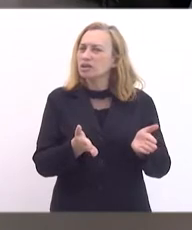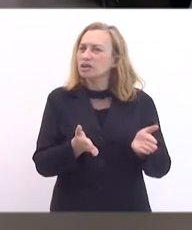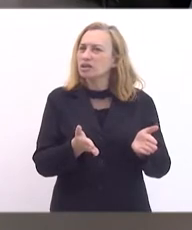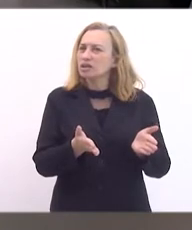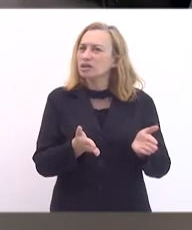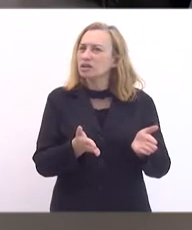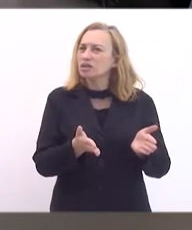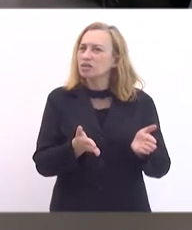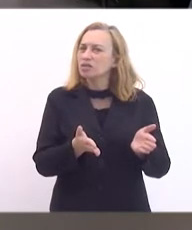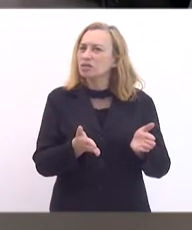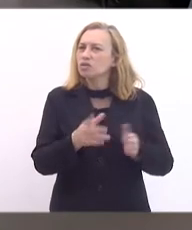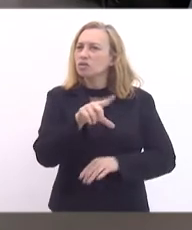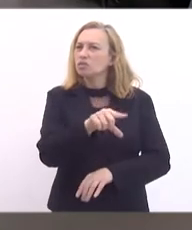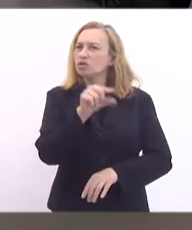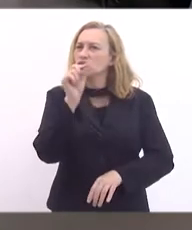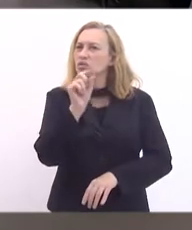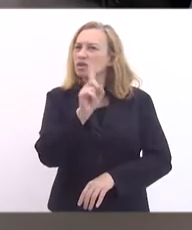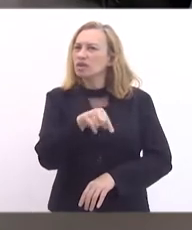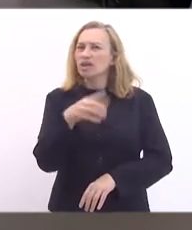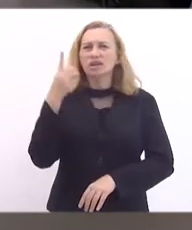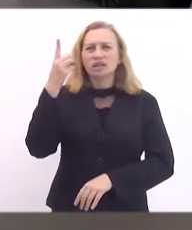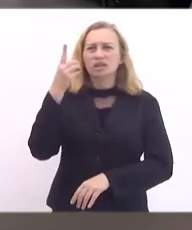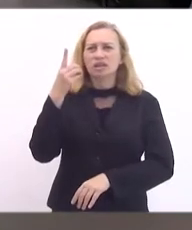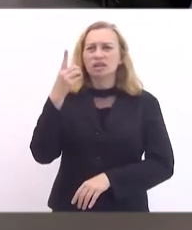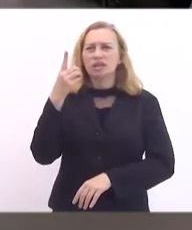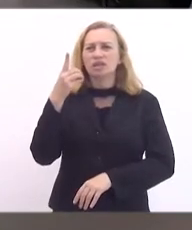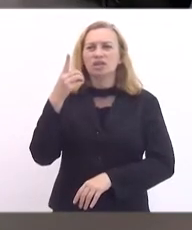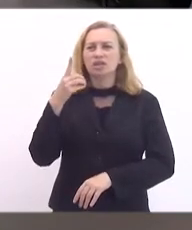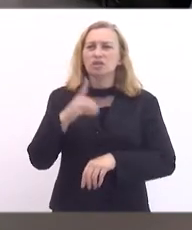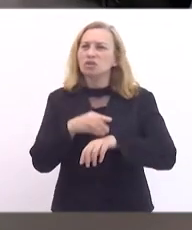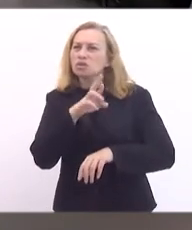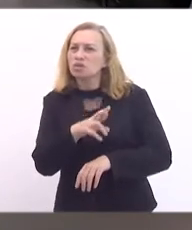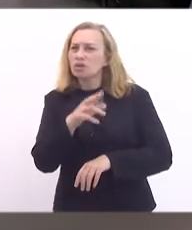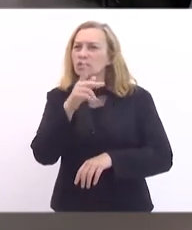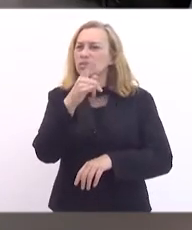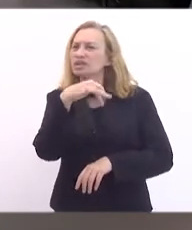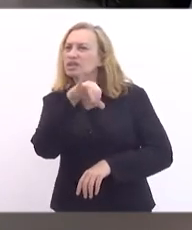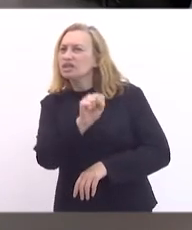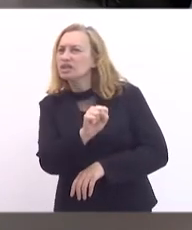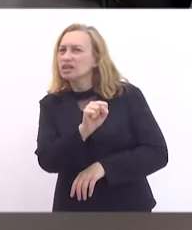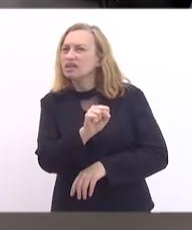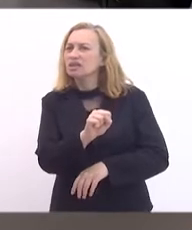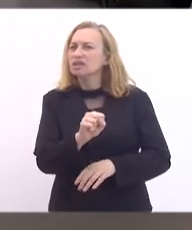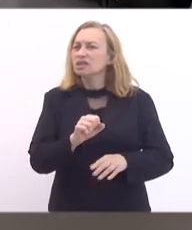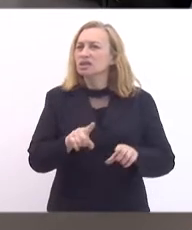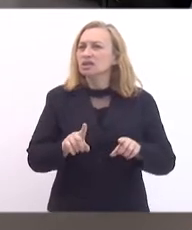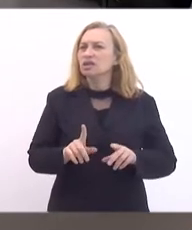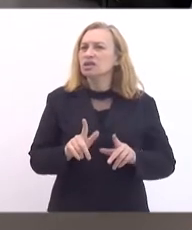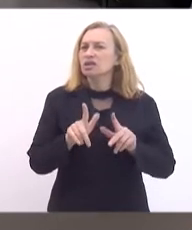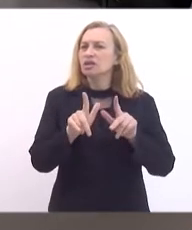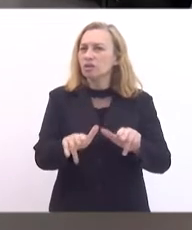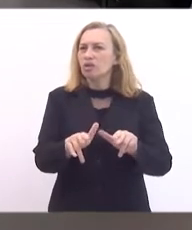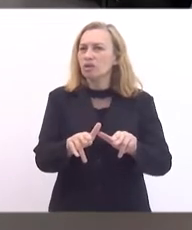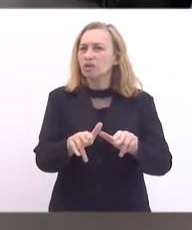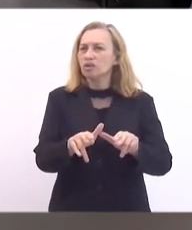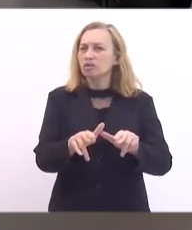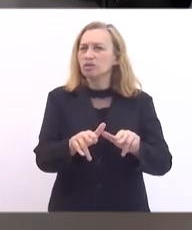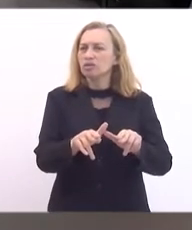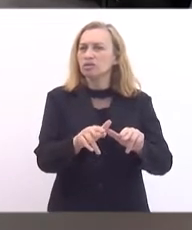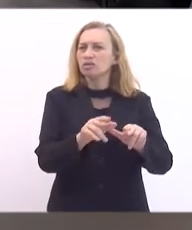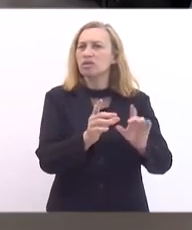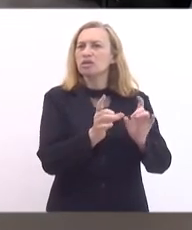só uma decisão da deputada deputada não protetora Priscila sacarem igualando o comércio a indústria até